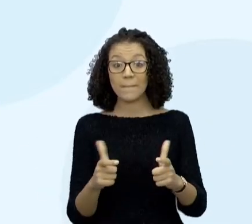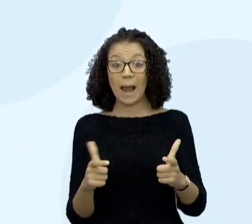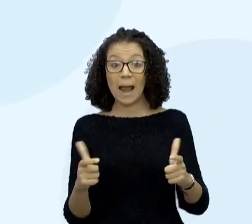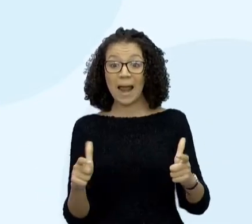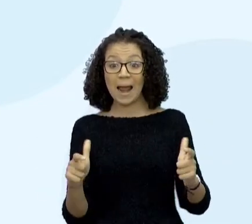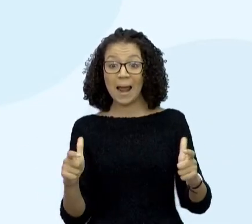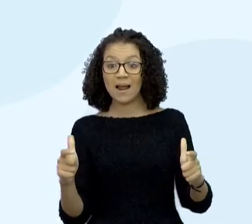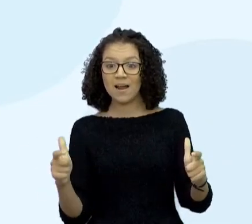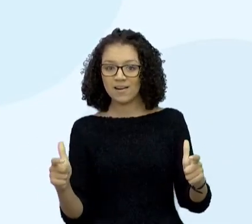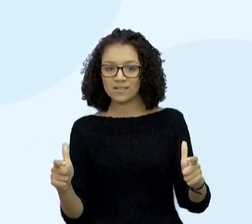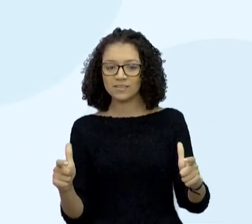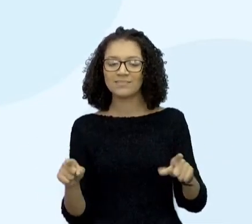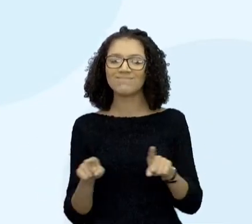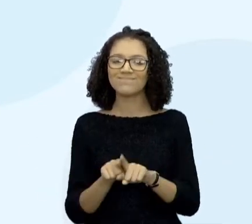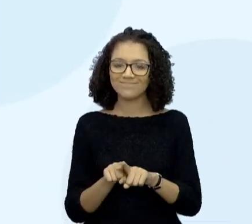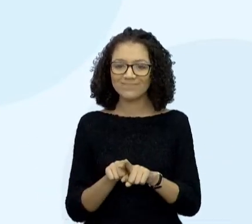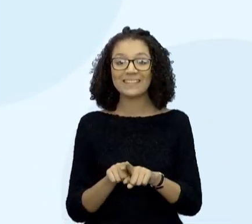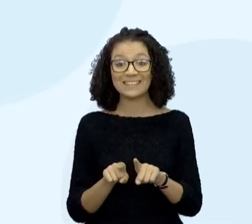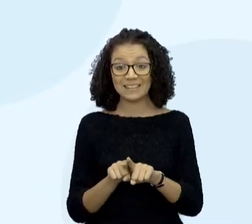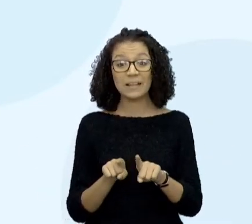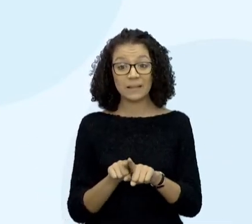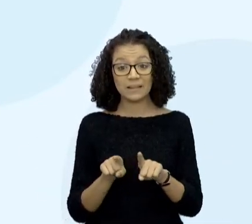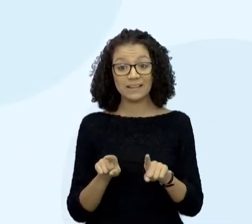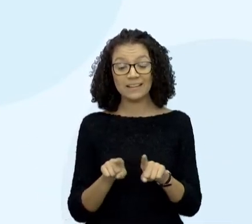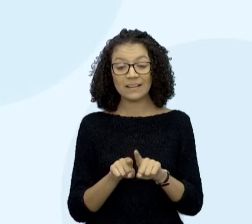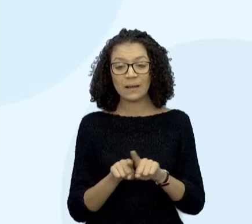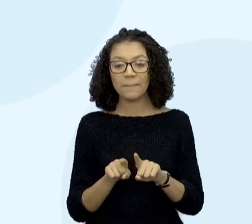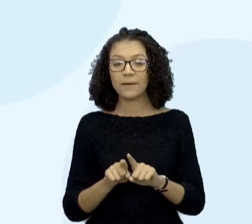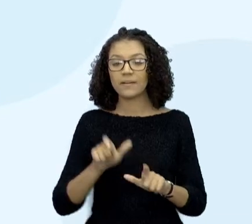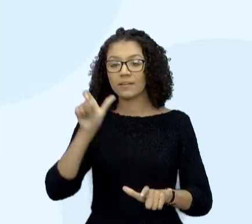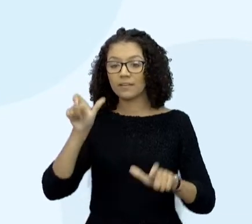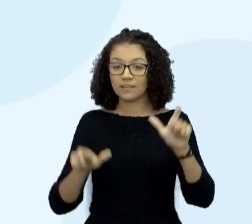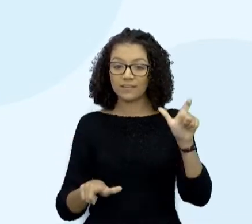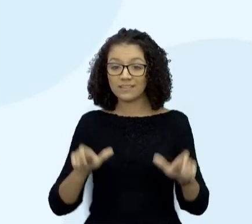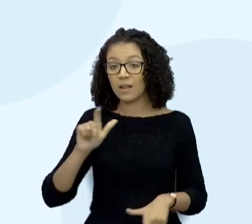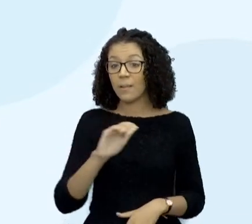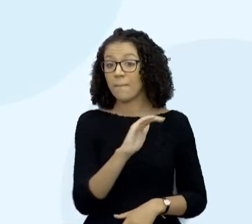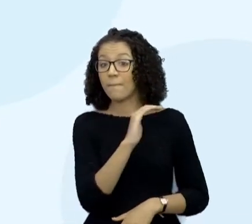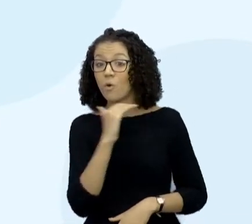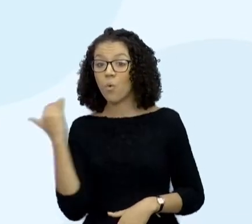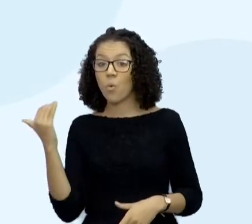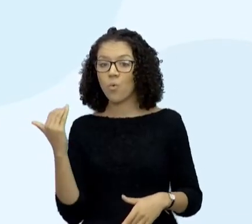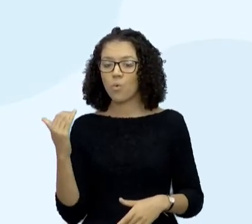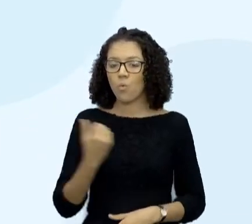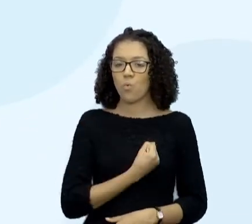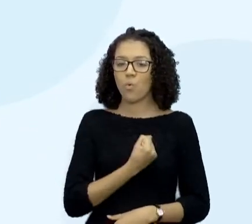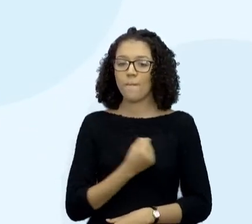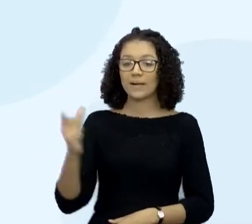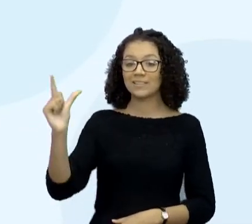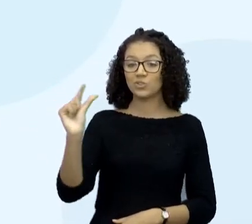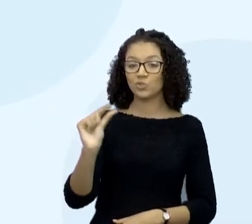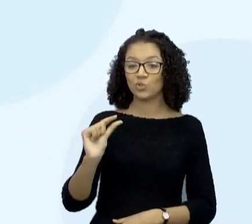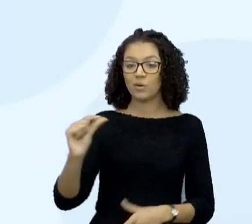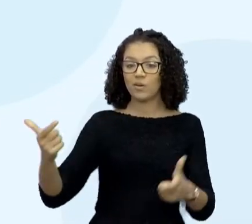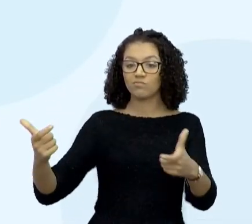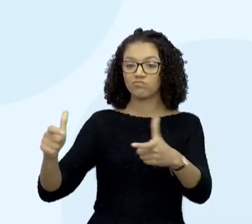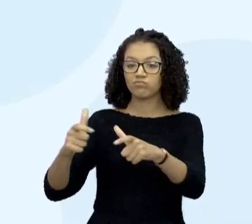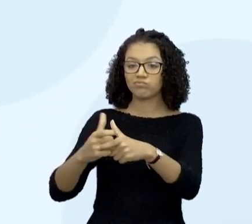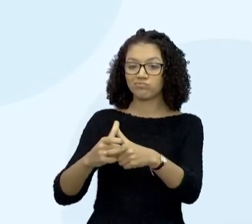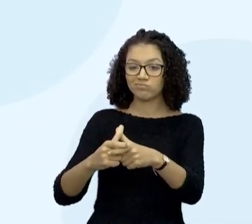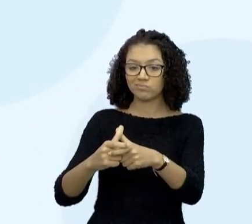uma queda bem rápida e abrupta aí da taxa de mortalidade, mostrando aí um crescimento